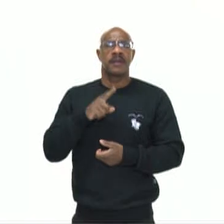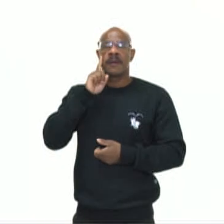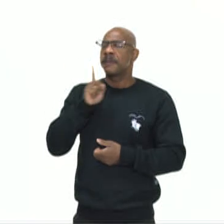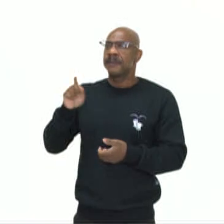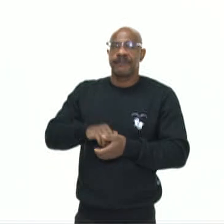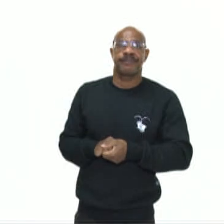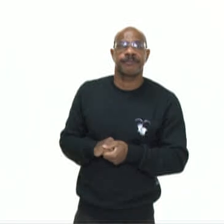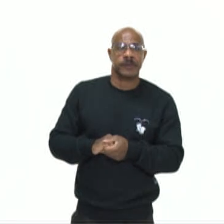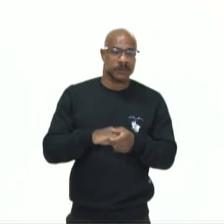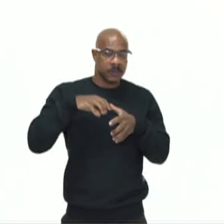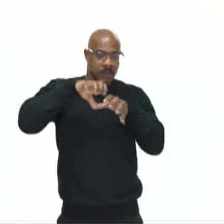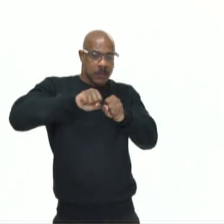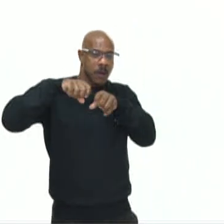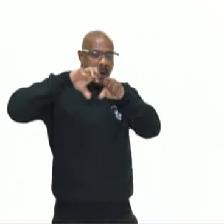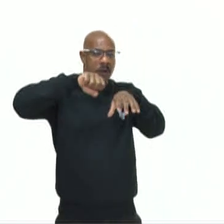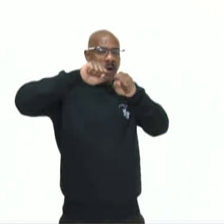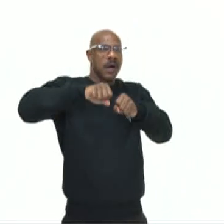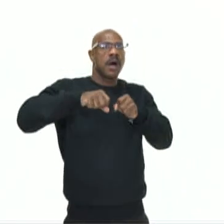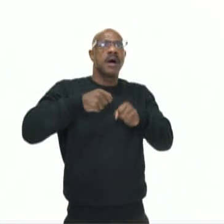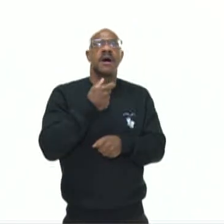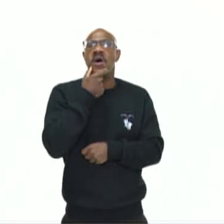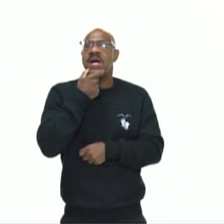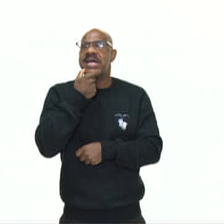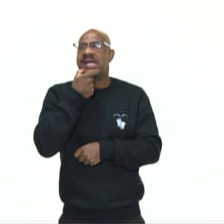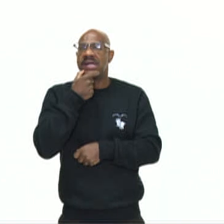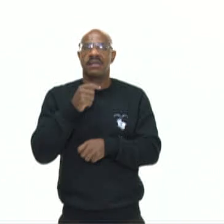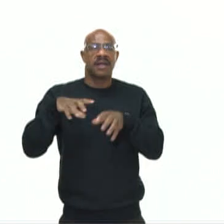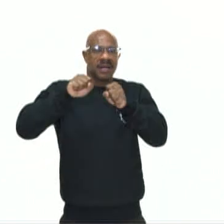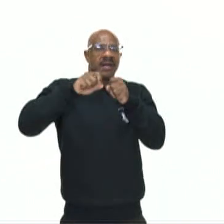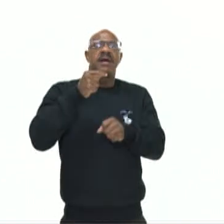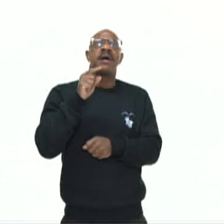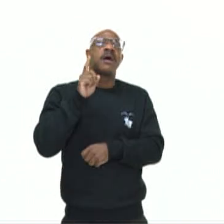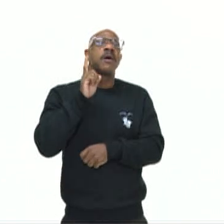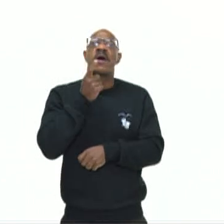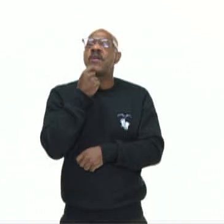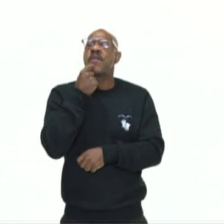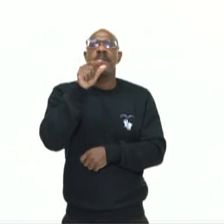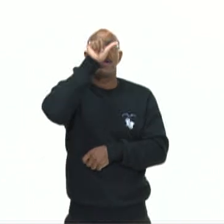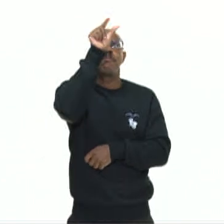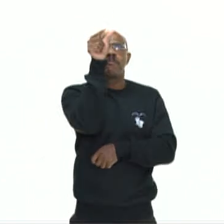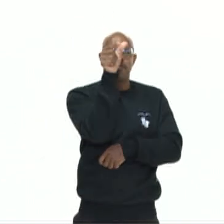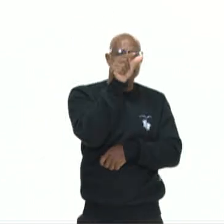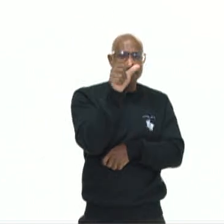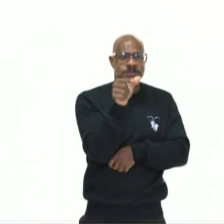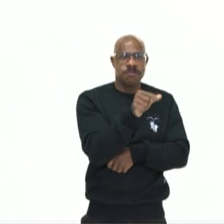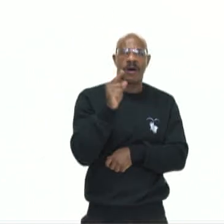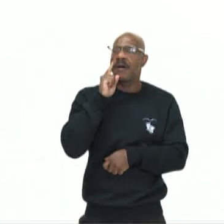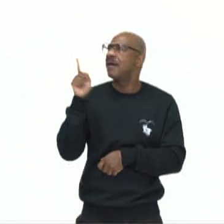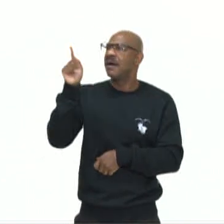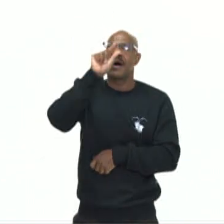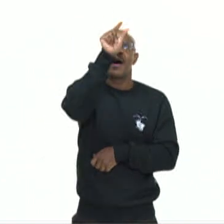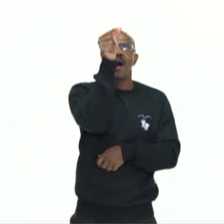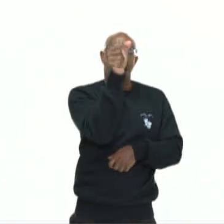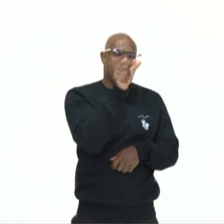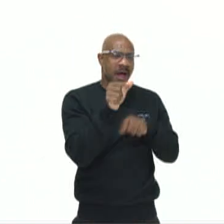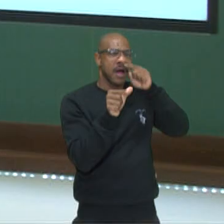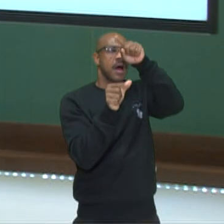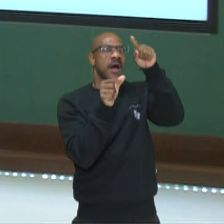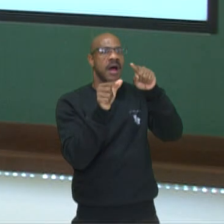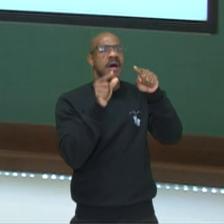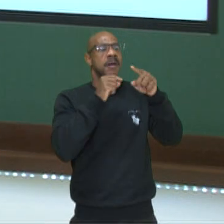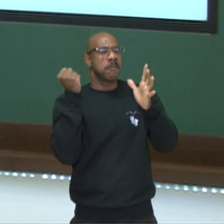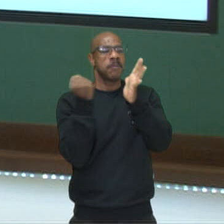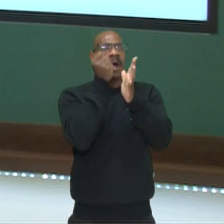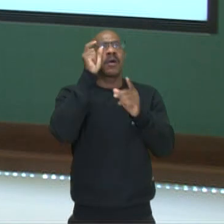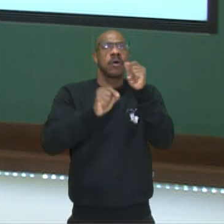inglesa, esse mapa das 13 colônias em vermelho. Então vejam aqui, toda essa região em vermelho marcam